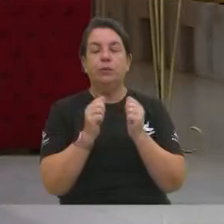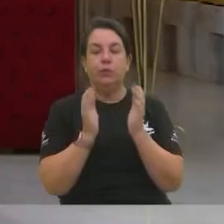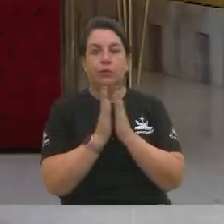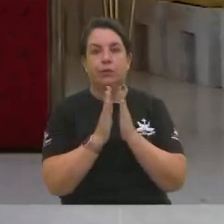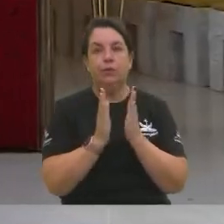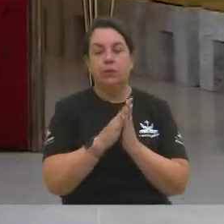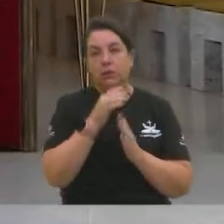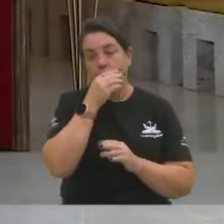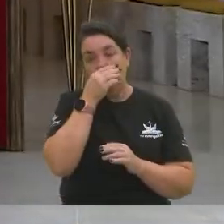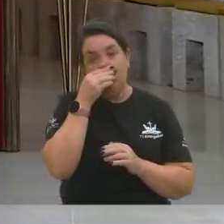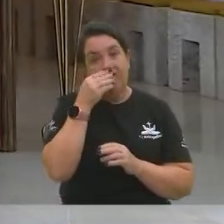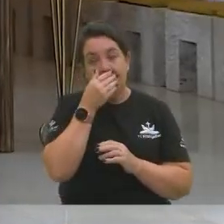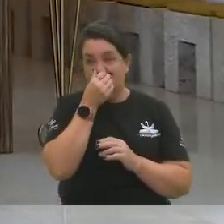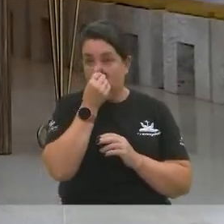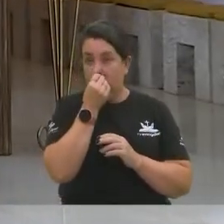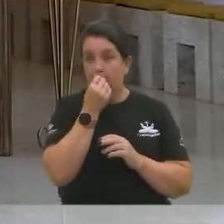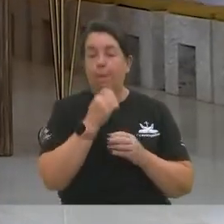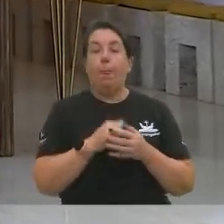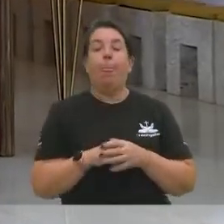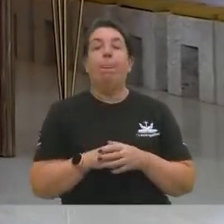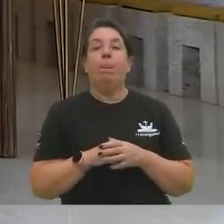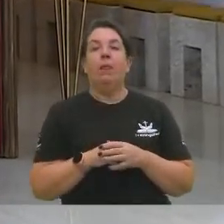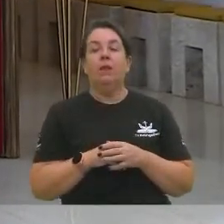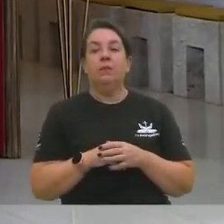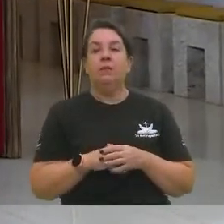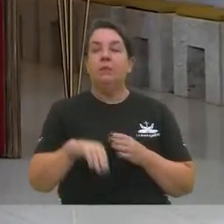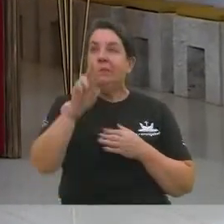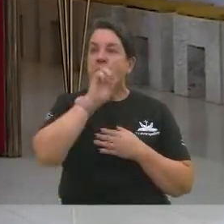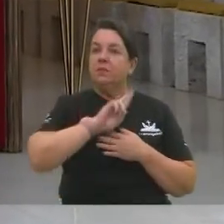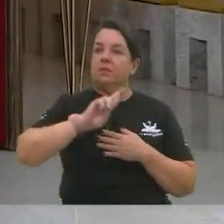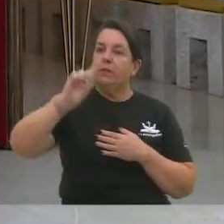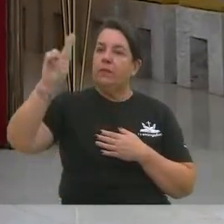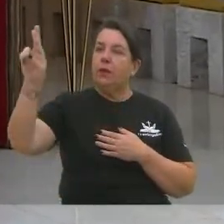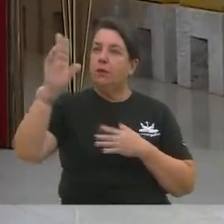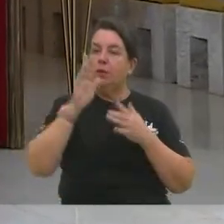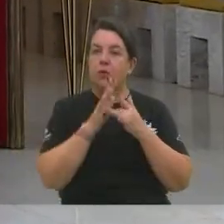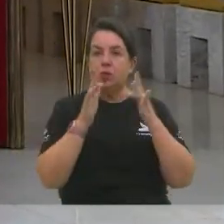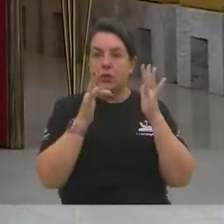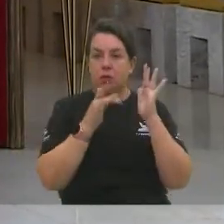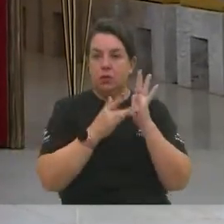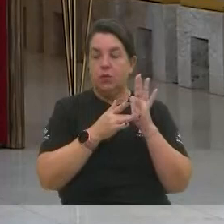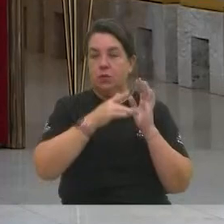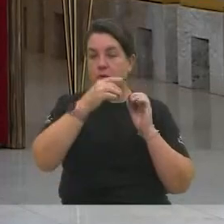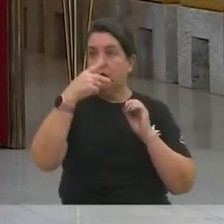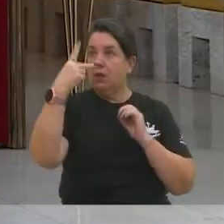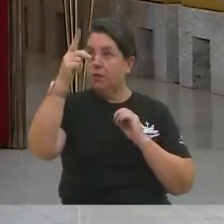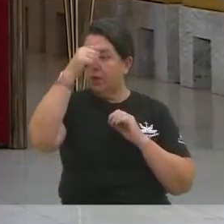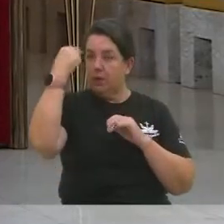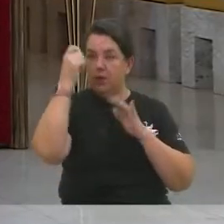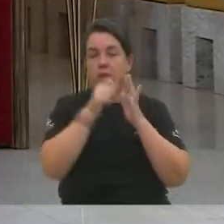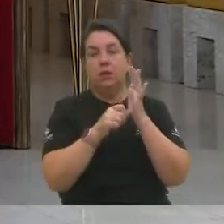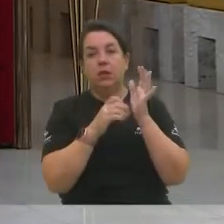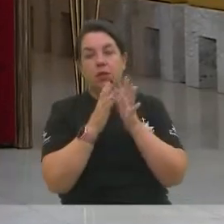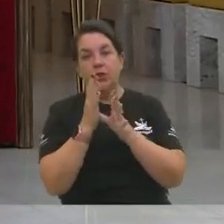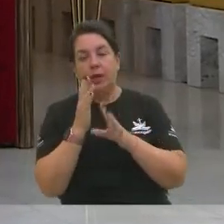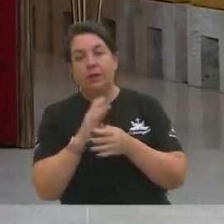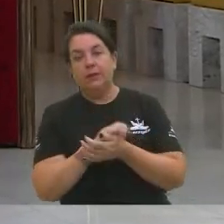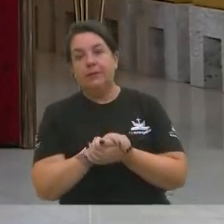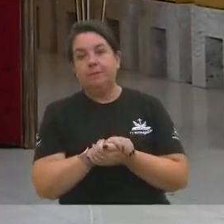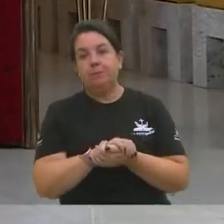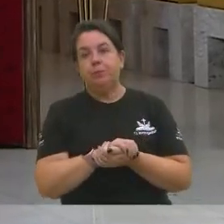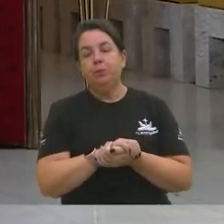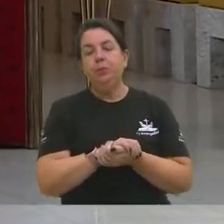rezar esta trezena. Ó Senhor Jesus, das vossas santas